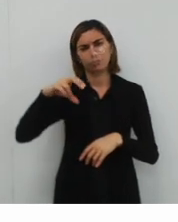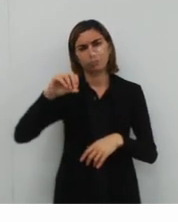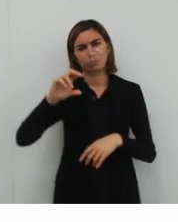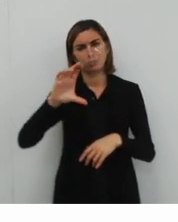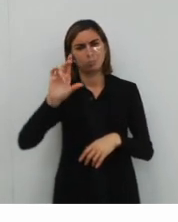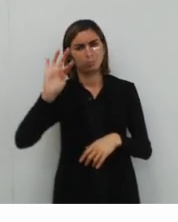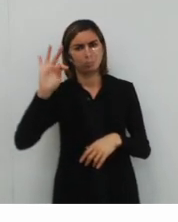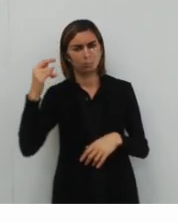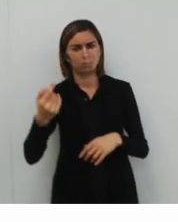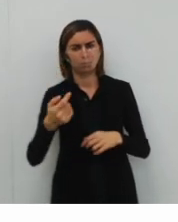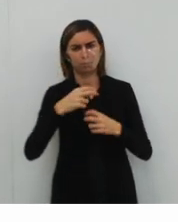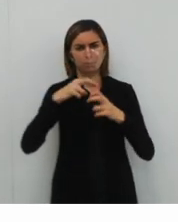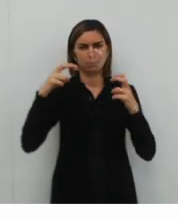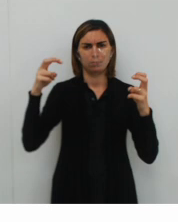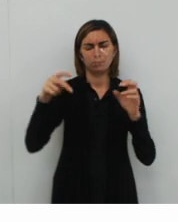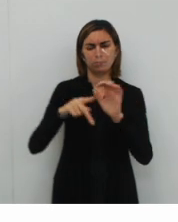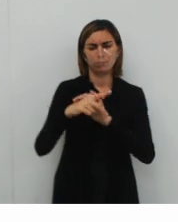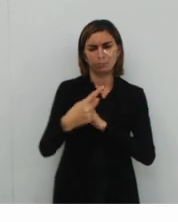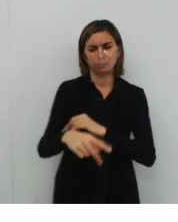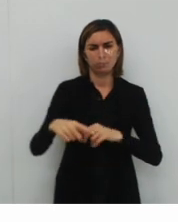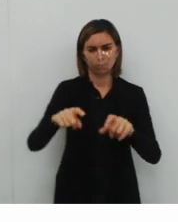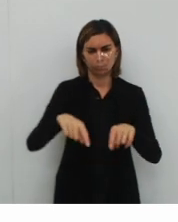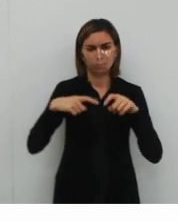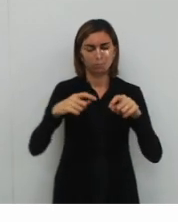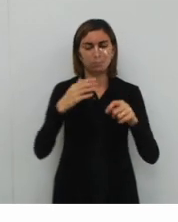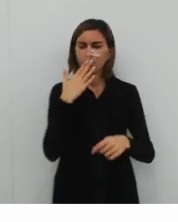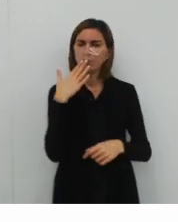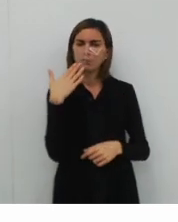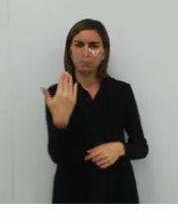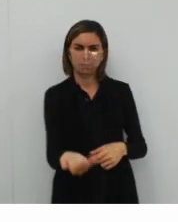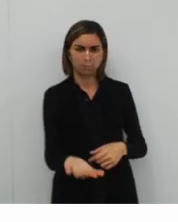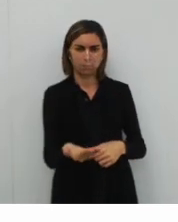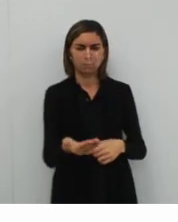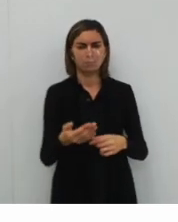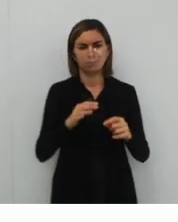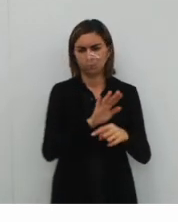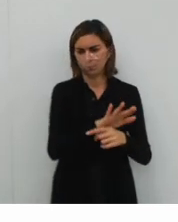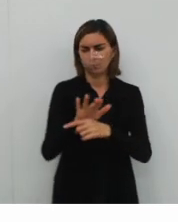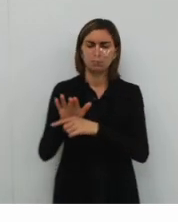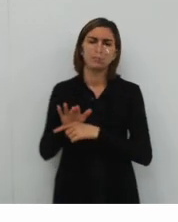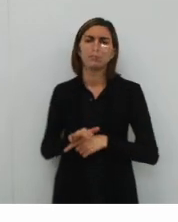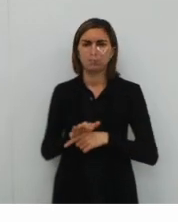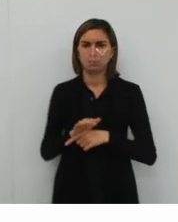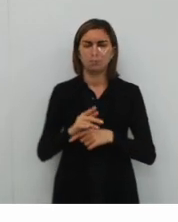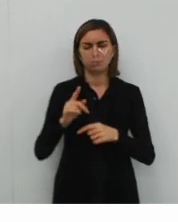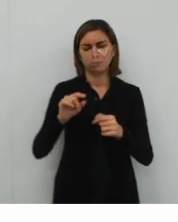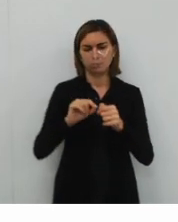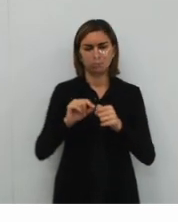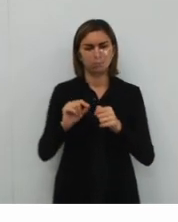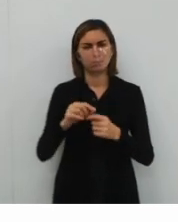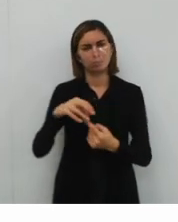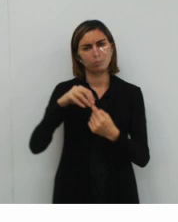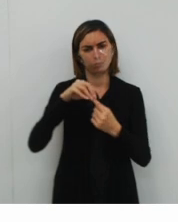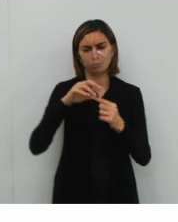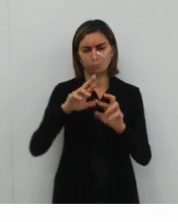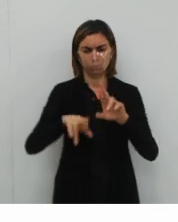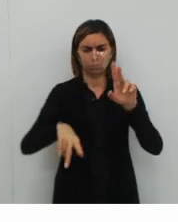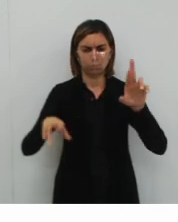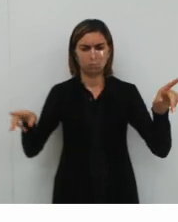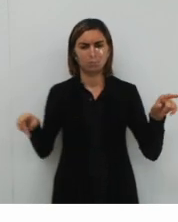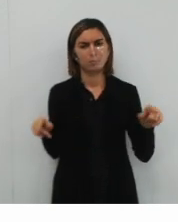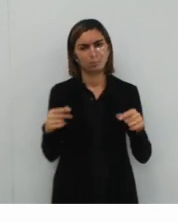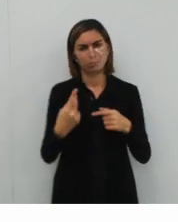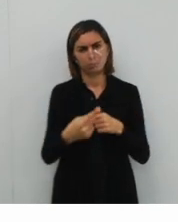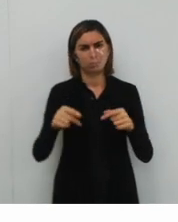Os grandes proprietários rurais, eles vão preferir atender, produzir uma única variedade. E